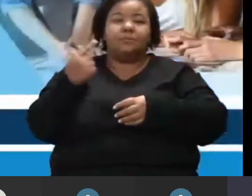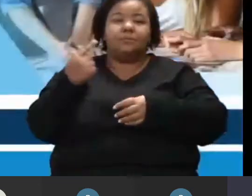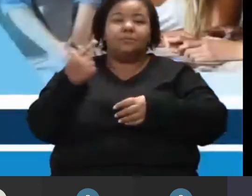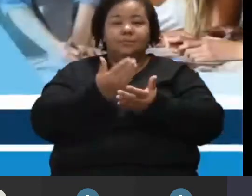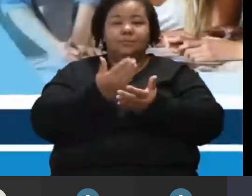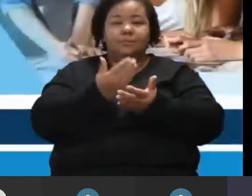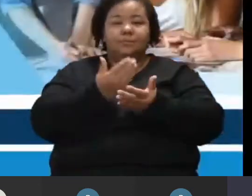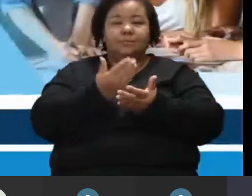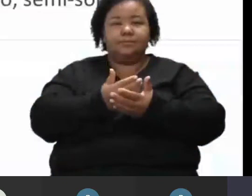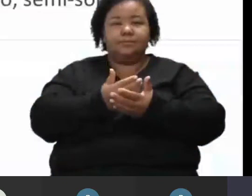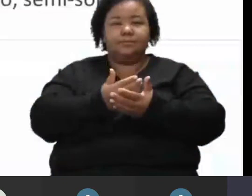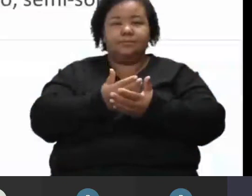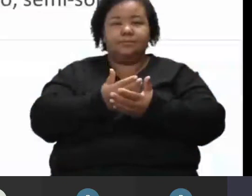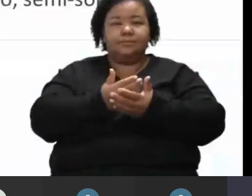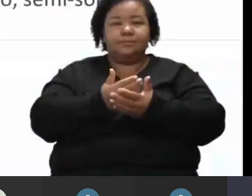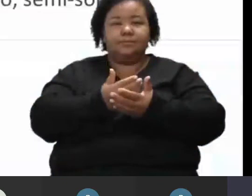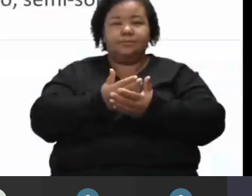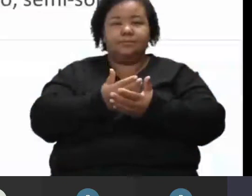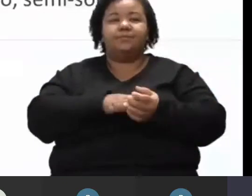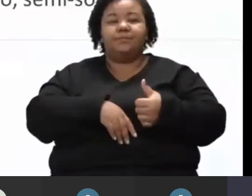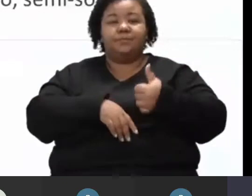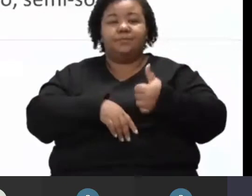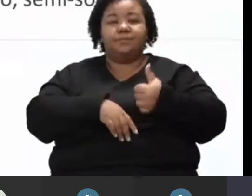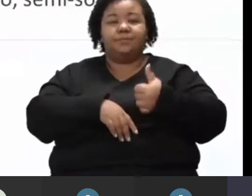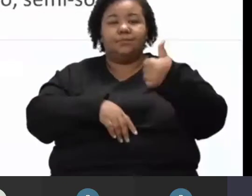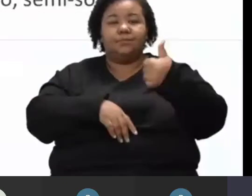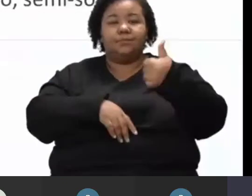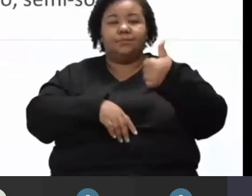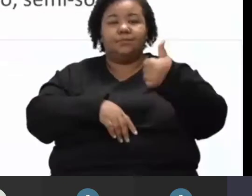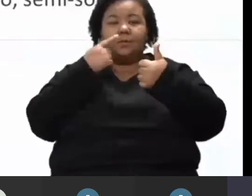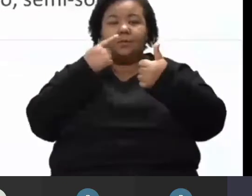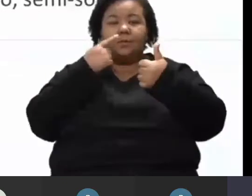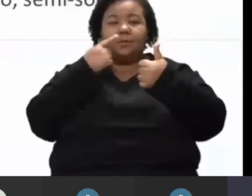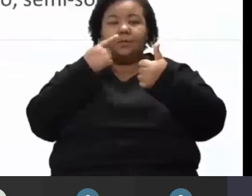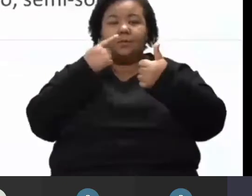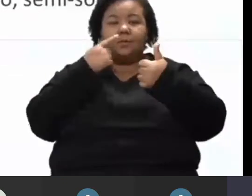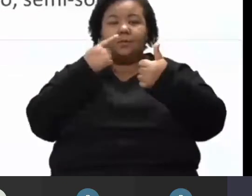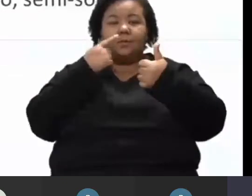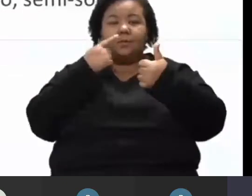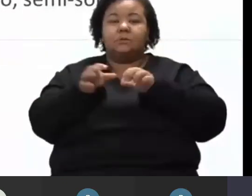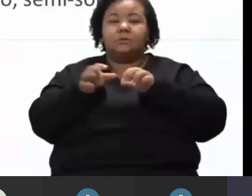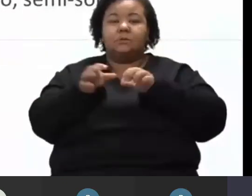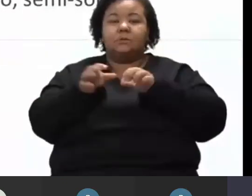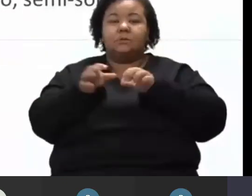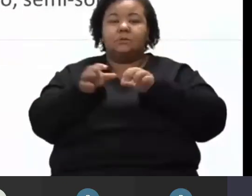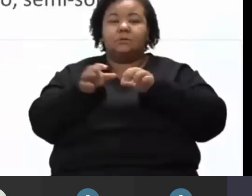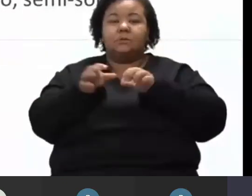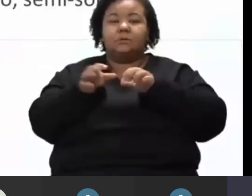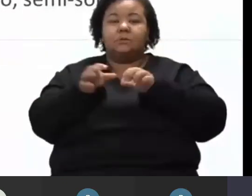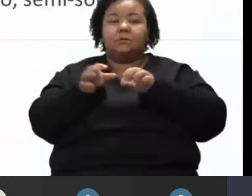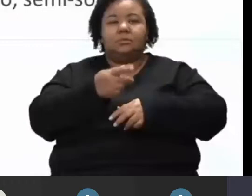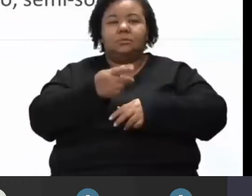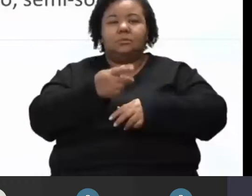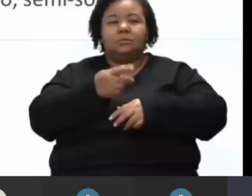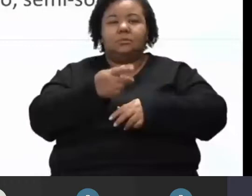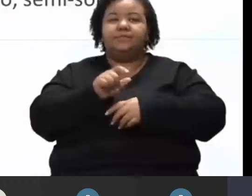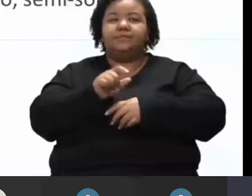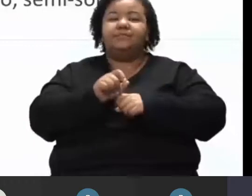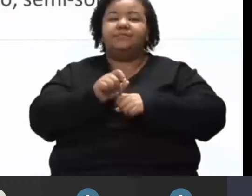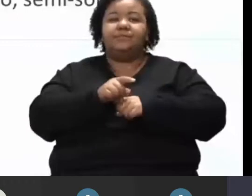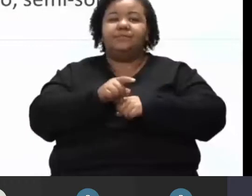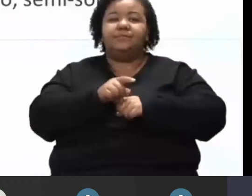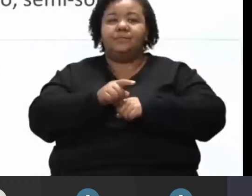ao quadro. Então, no primeiro procedimento, você preparou o meio de cultura e esse meio de cultura, ele